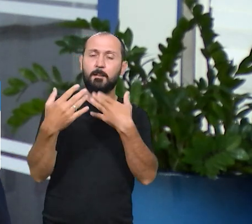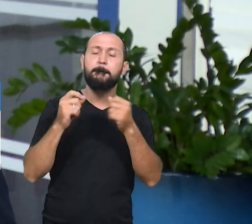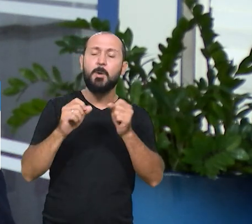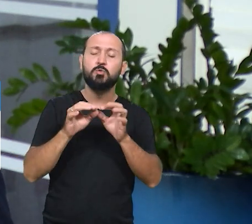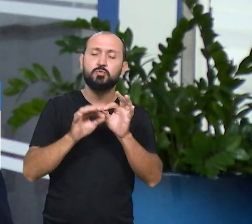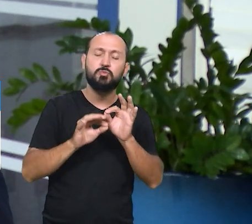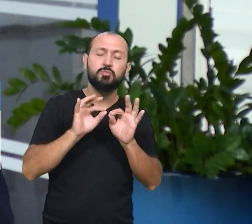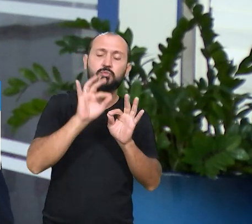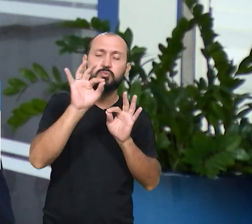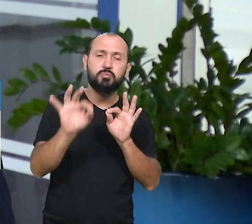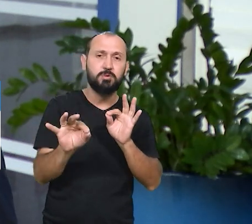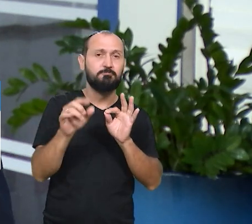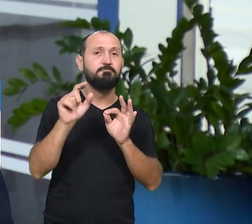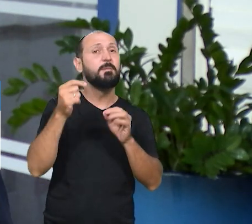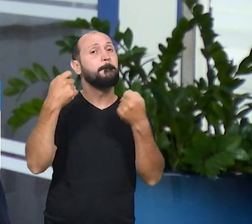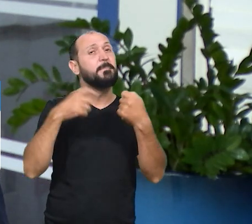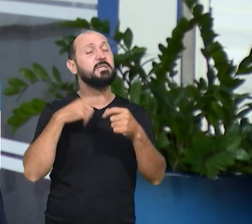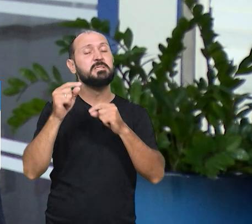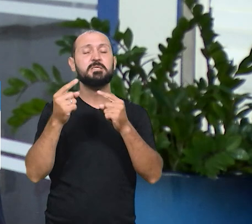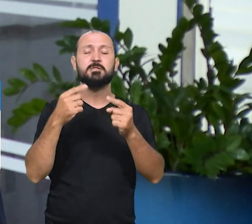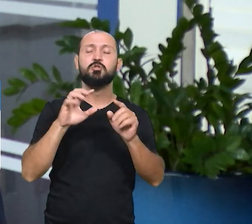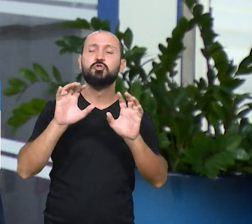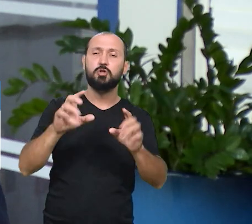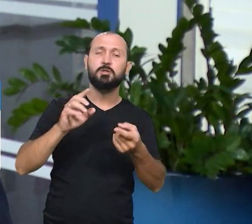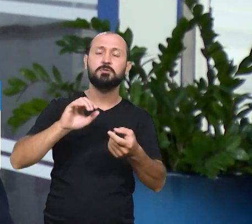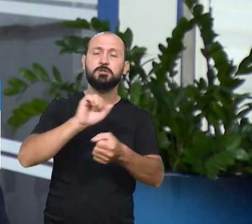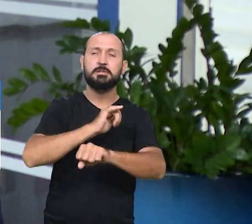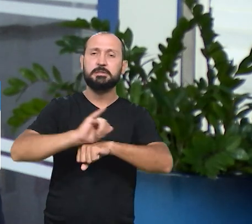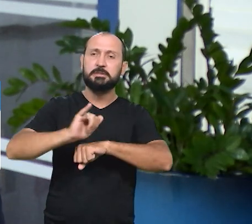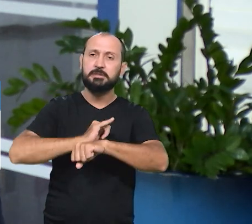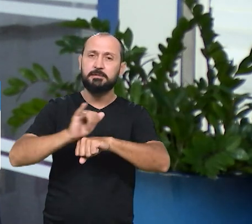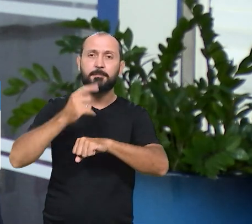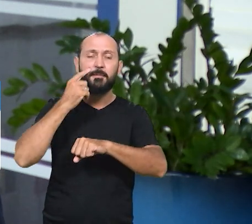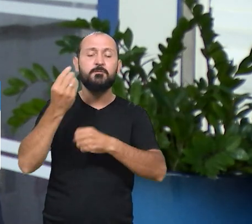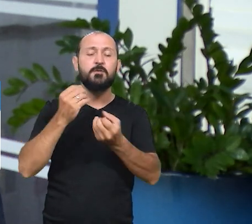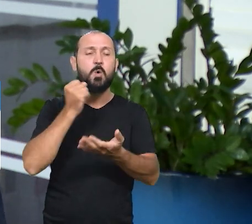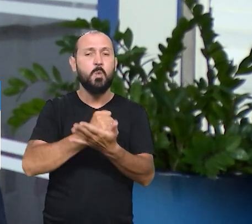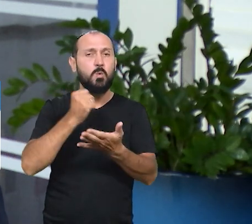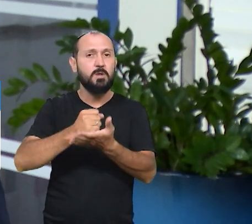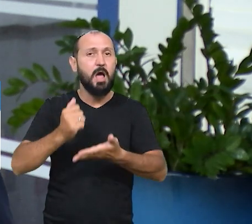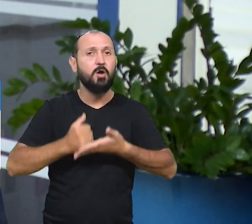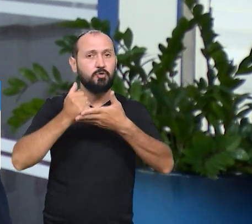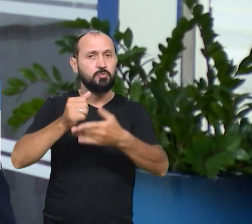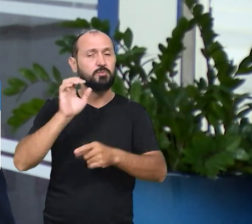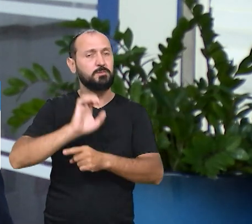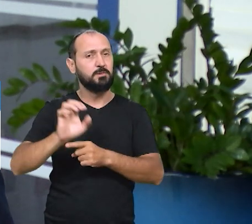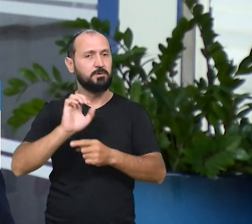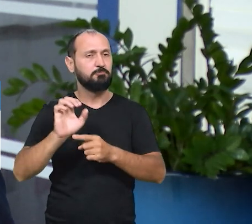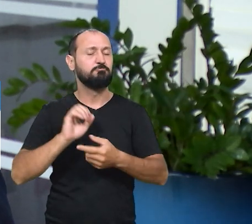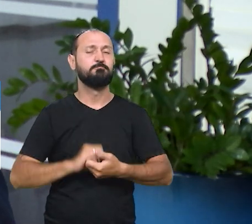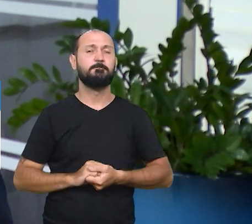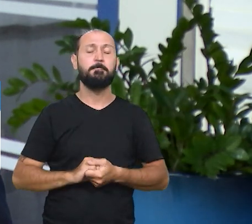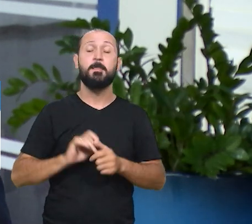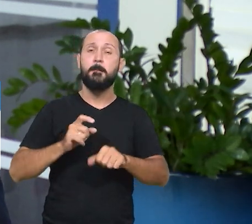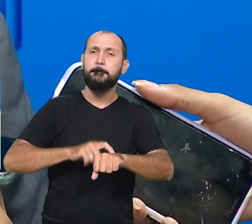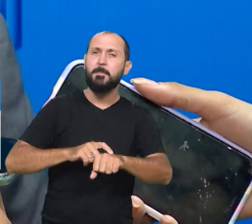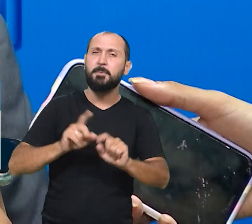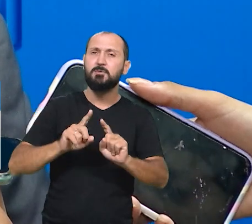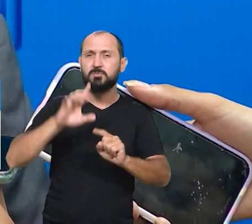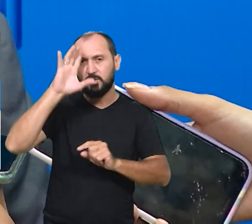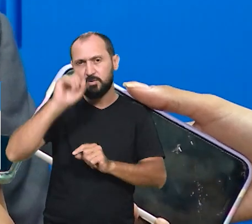que o debate pode prolongar e que se faz necessário criar mecanismos para que o novo contrato seja para beneficiar o